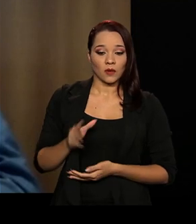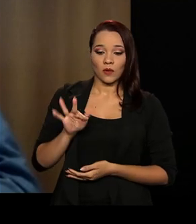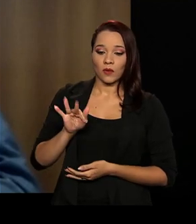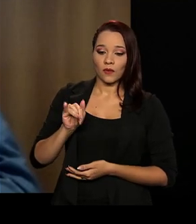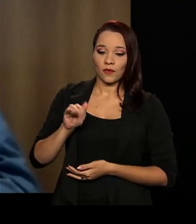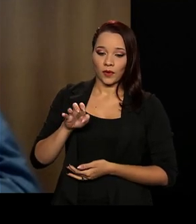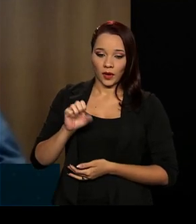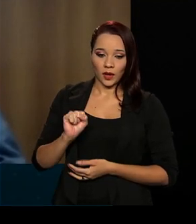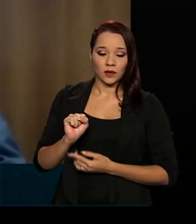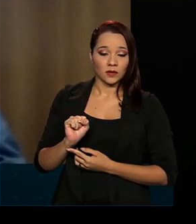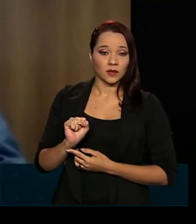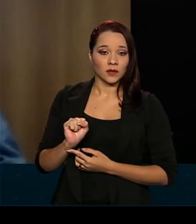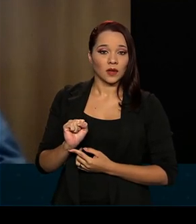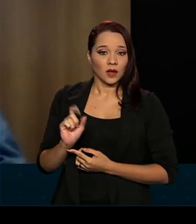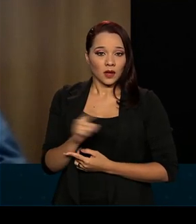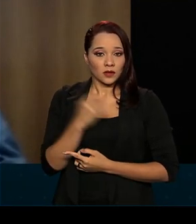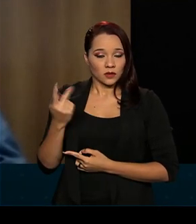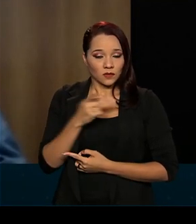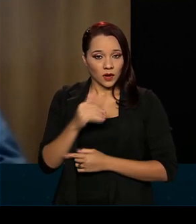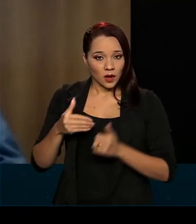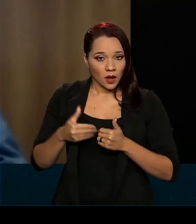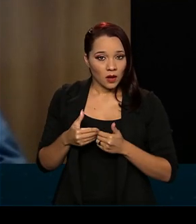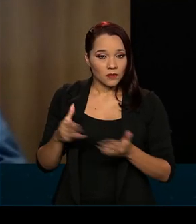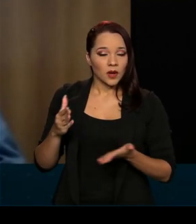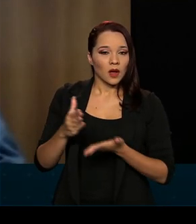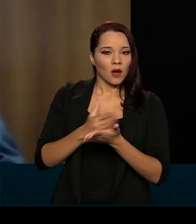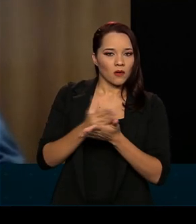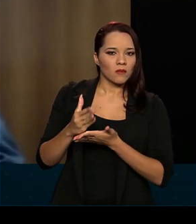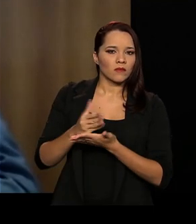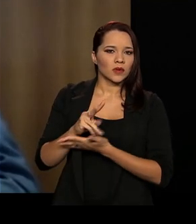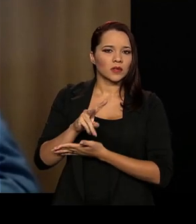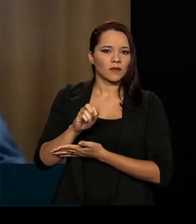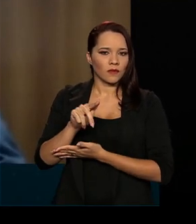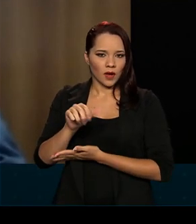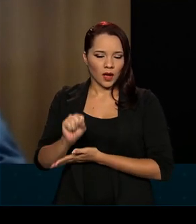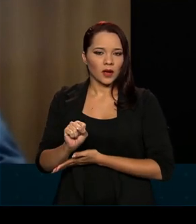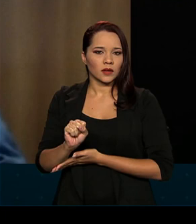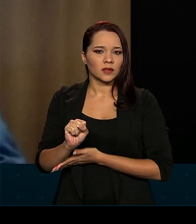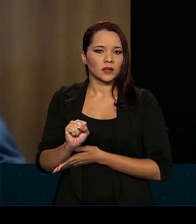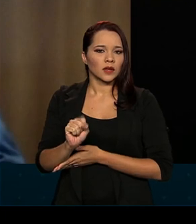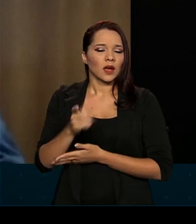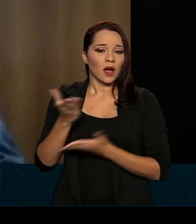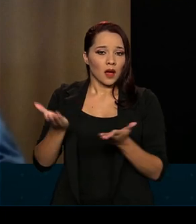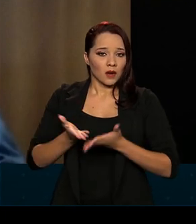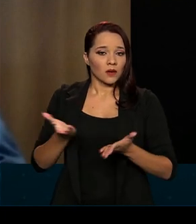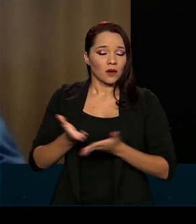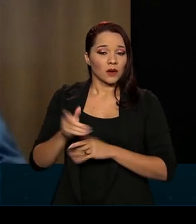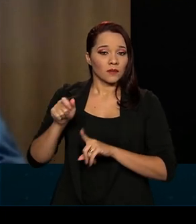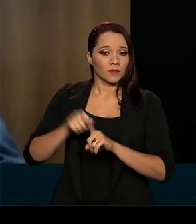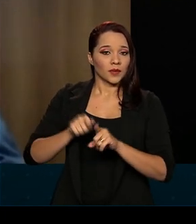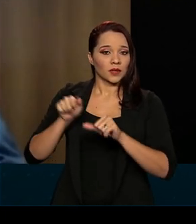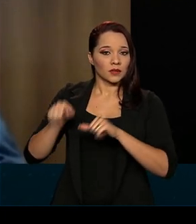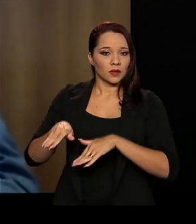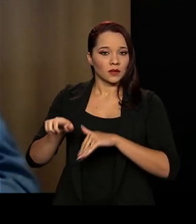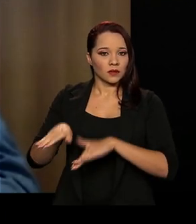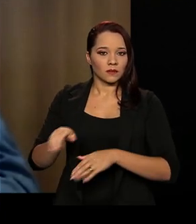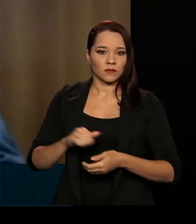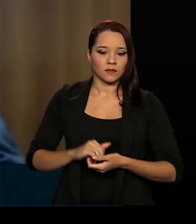nós vamos abrir algumas vagas remanescentes agora em setembro,